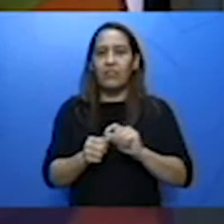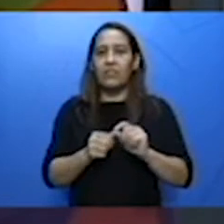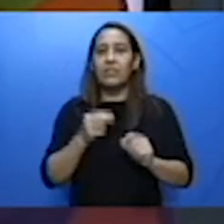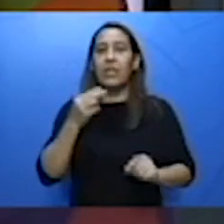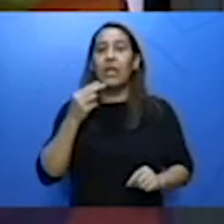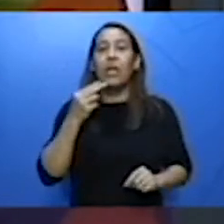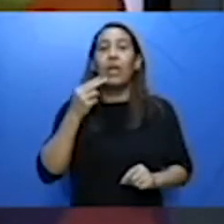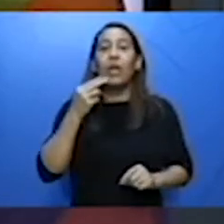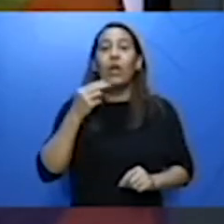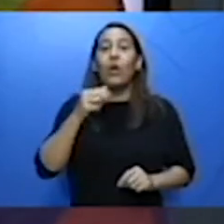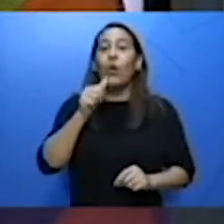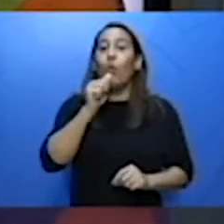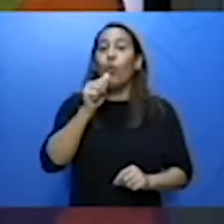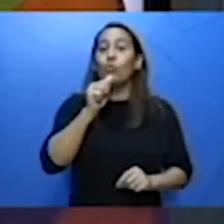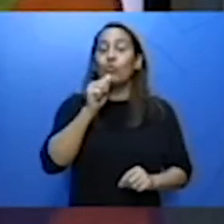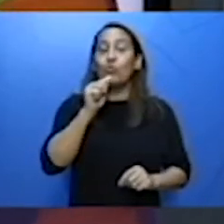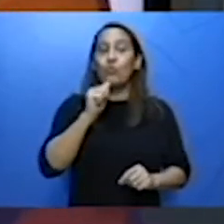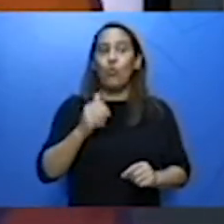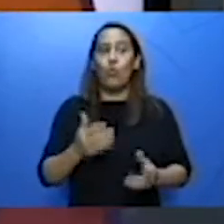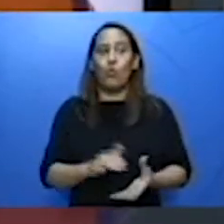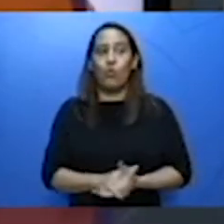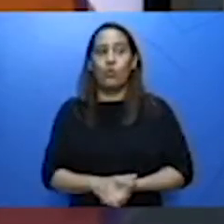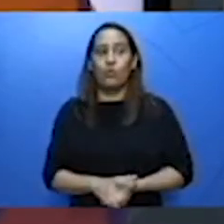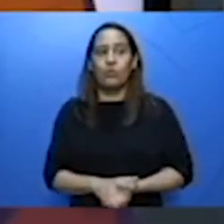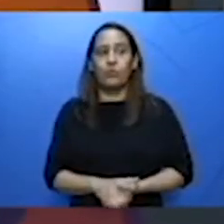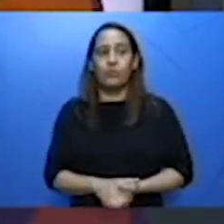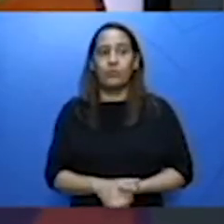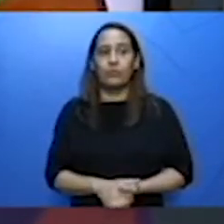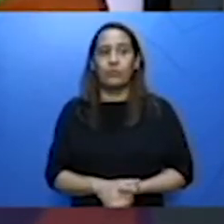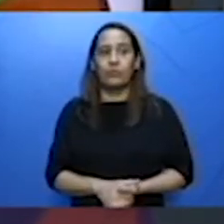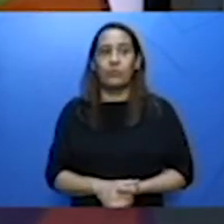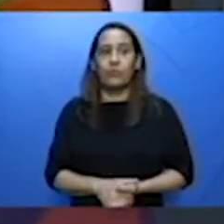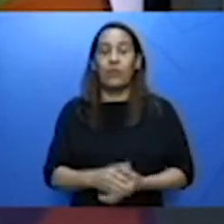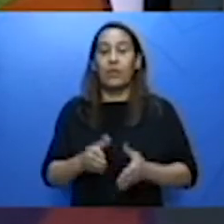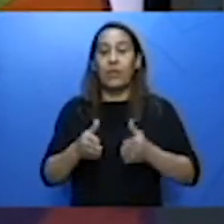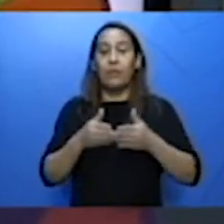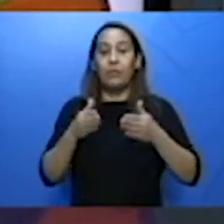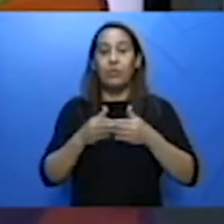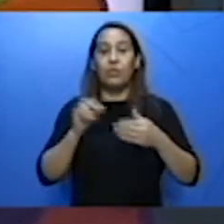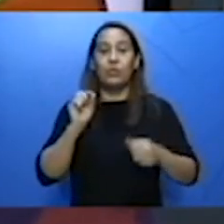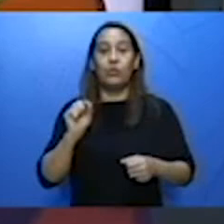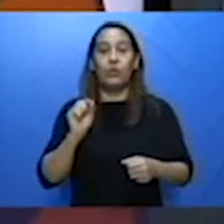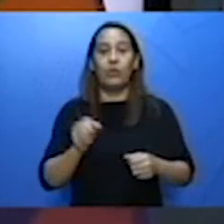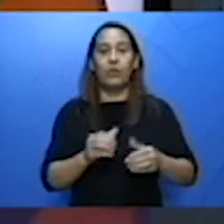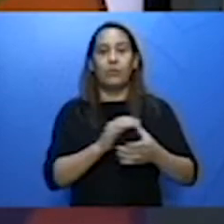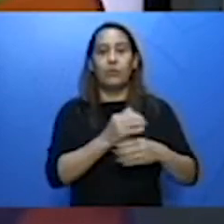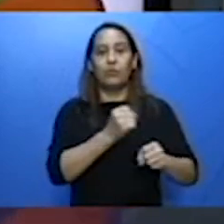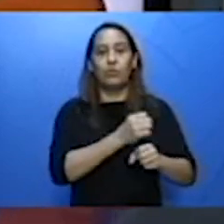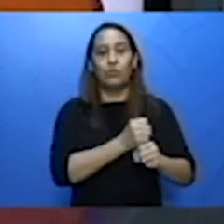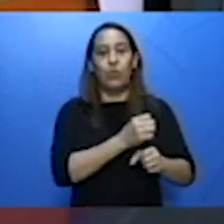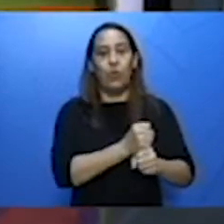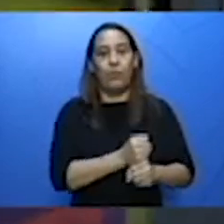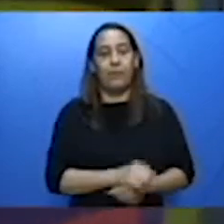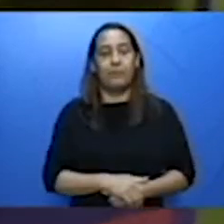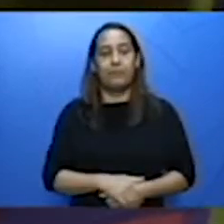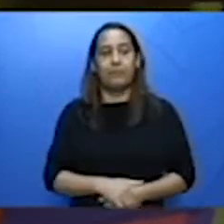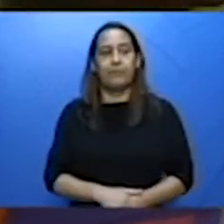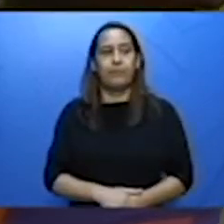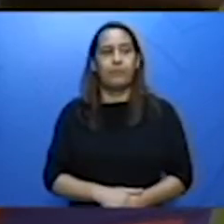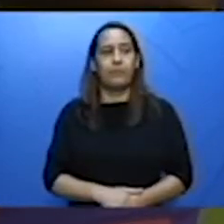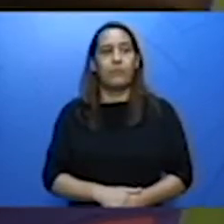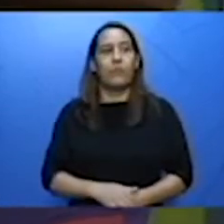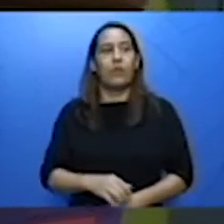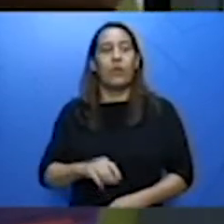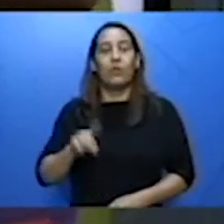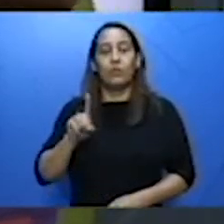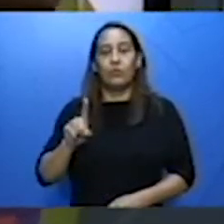essa perguntinha. Ao todo? Então, o probleminha está querendo que eu junte. Então, vamos juntar. Vamos fazer